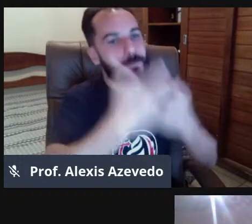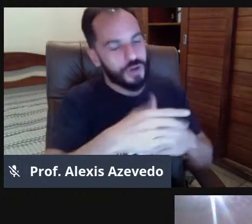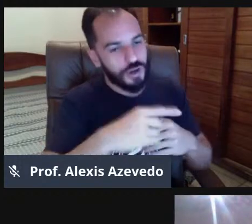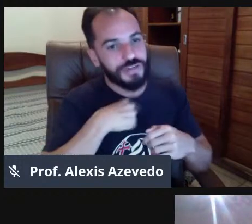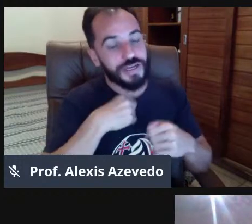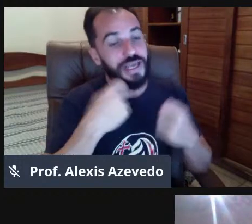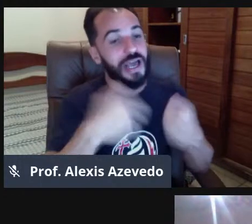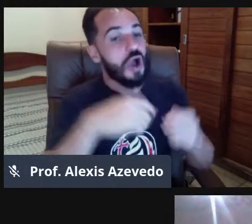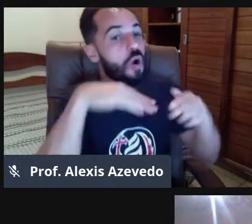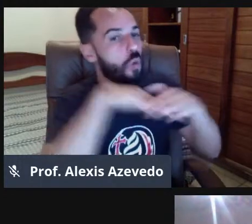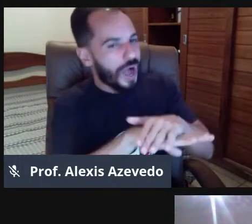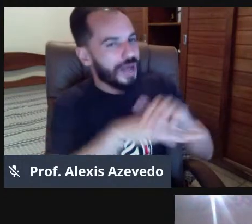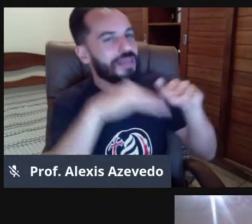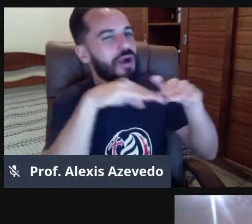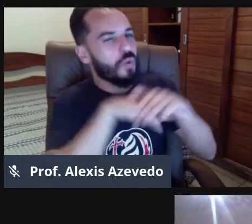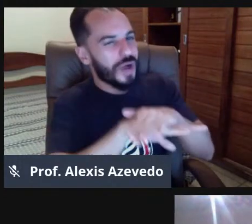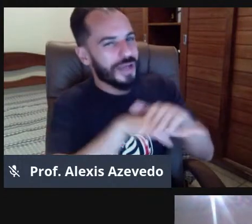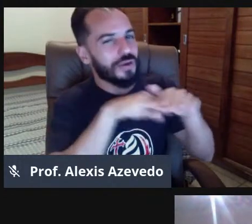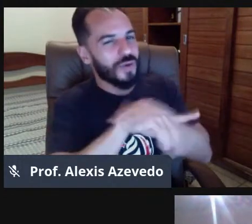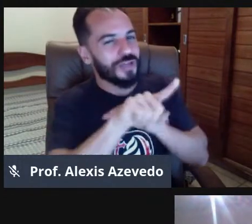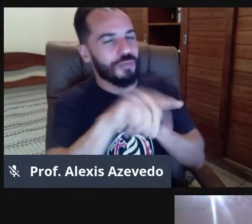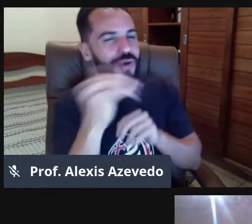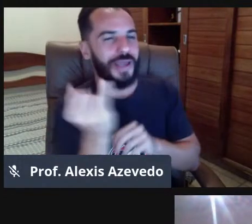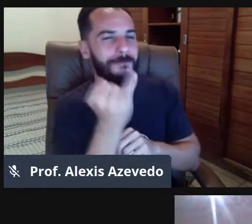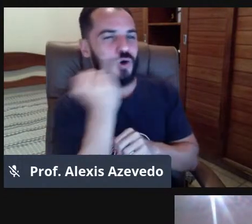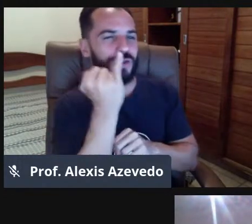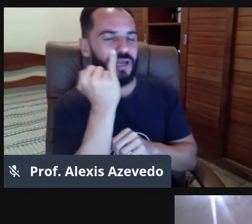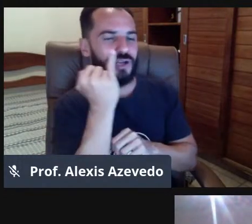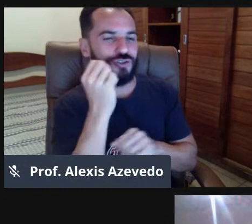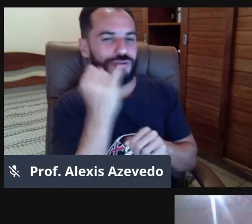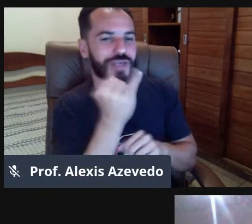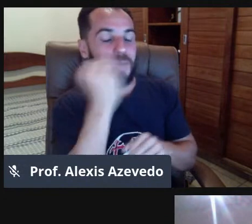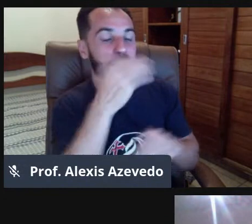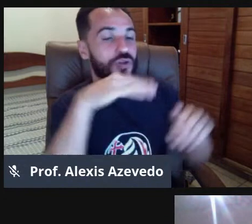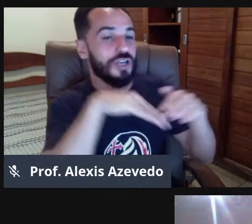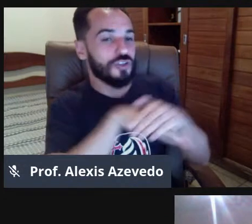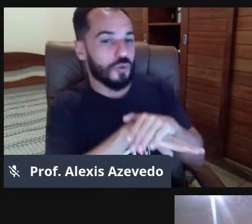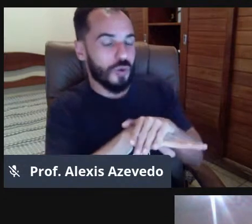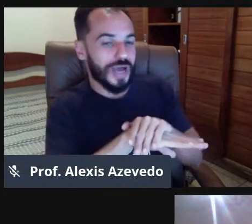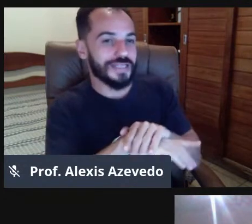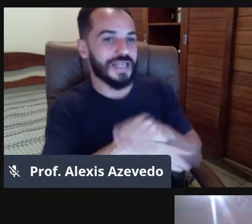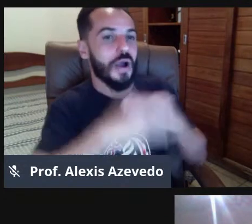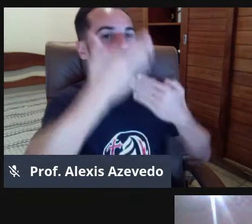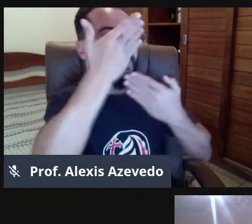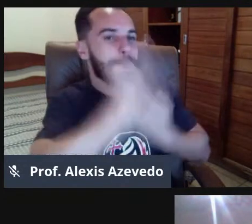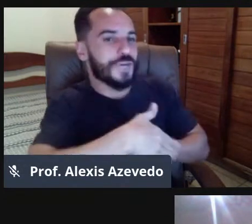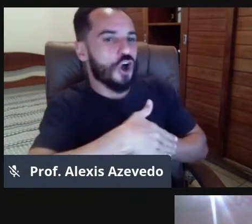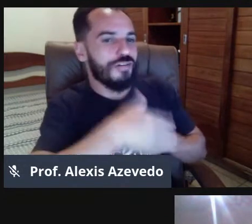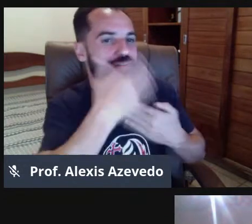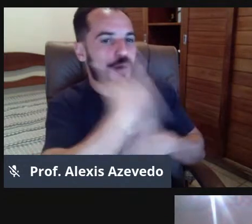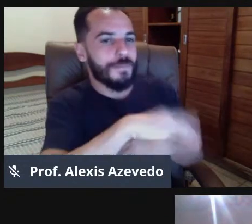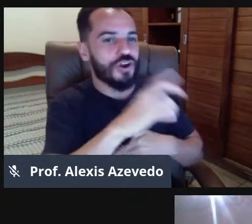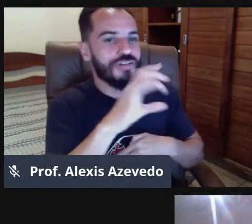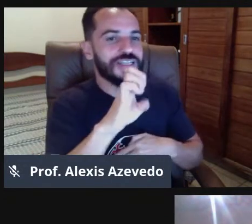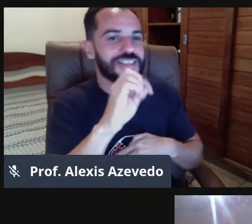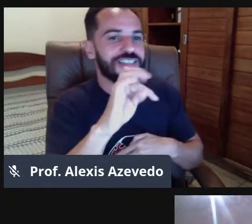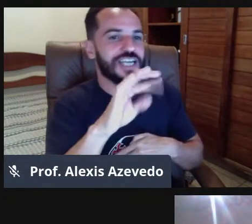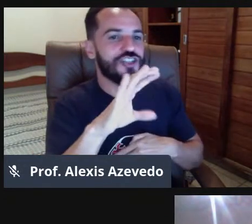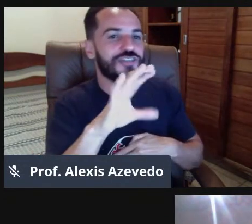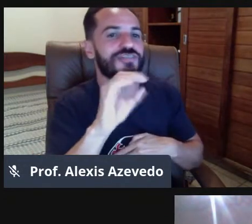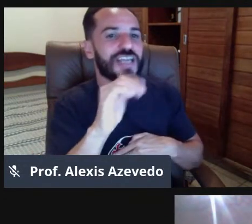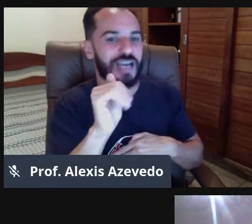vão chegando, vão modificando, tem certas coisas como essa parte da extensão, ela está sendo incorporada